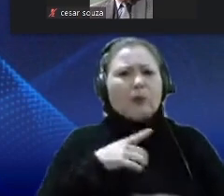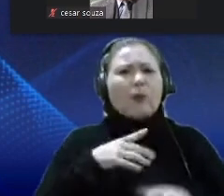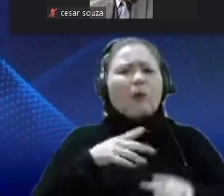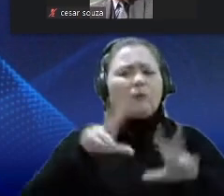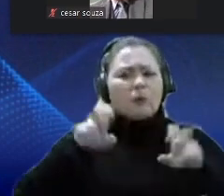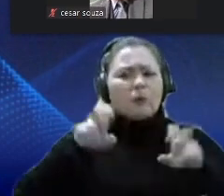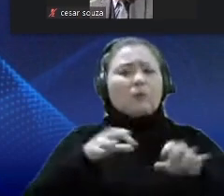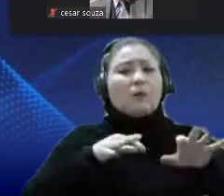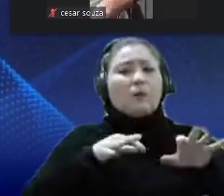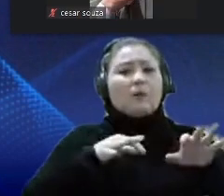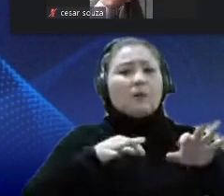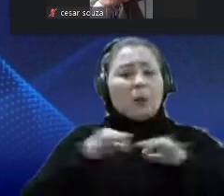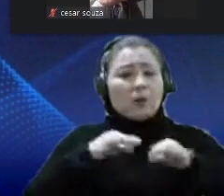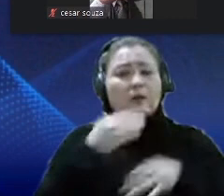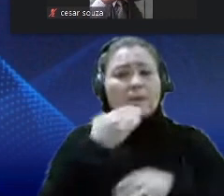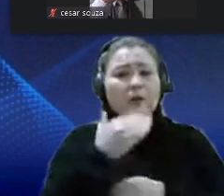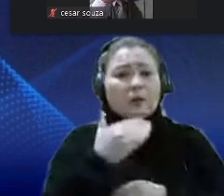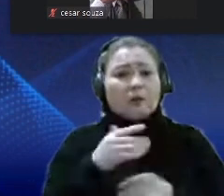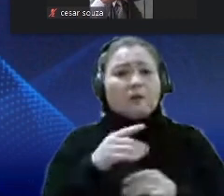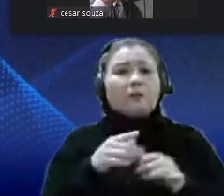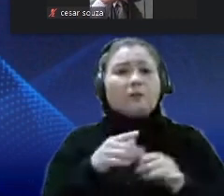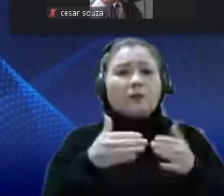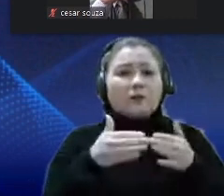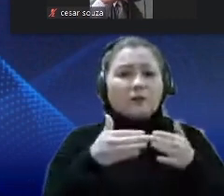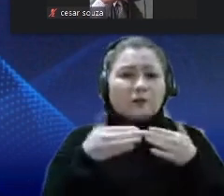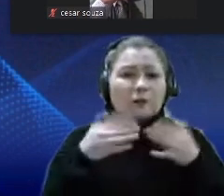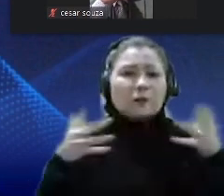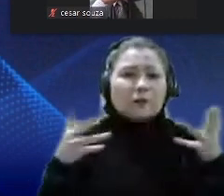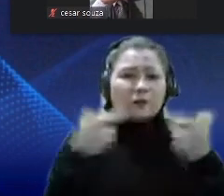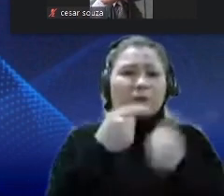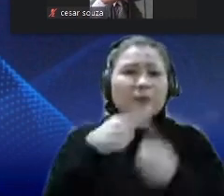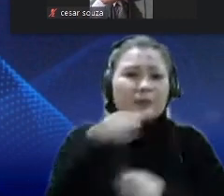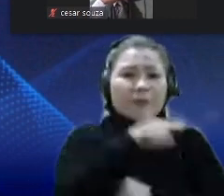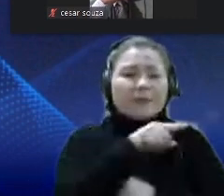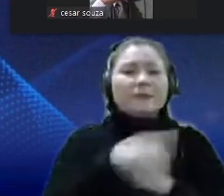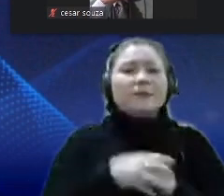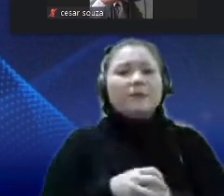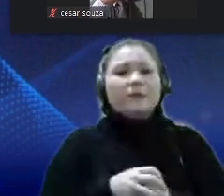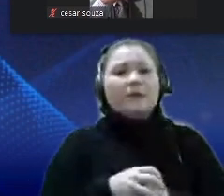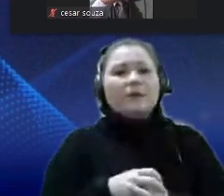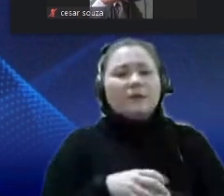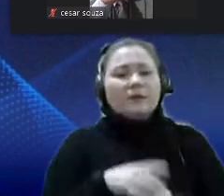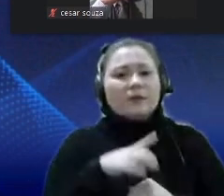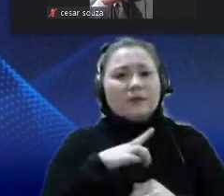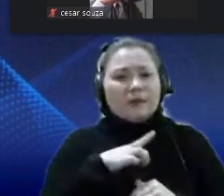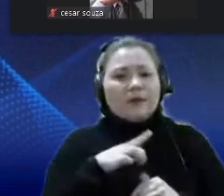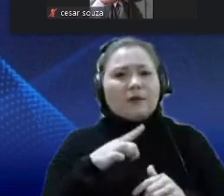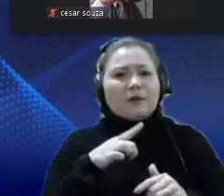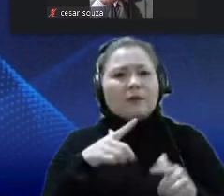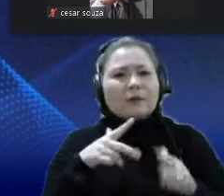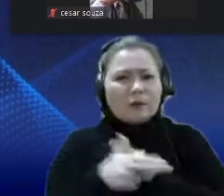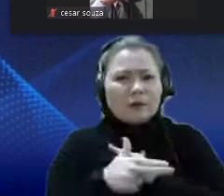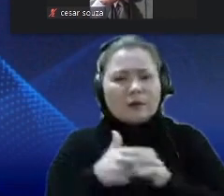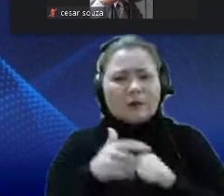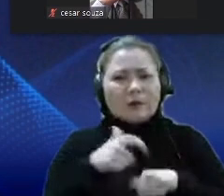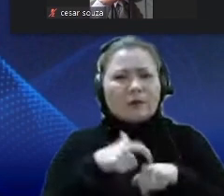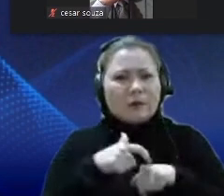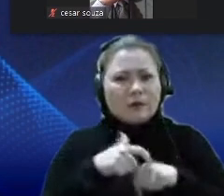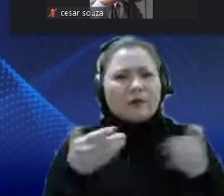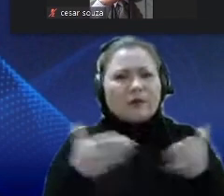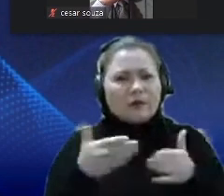organização, de pedir escusas a vocês todos, né, que tiveram essa interrupção